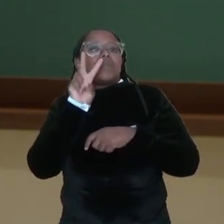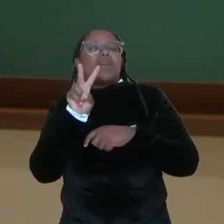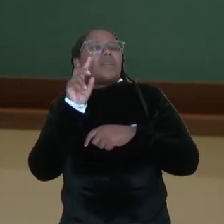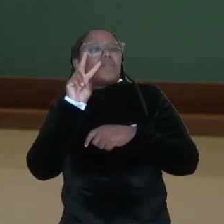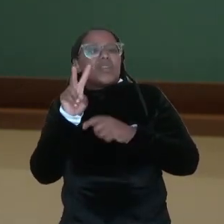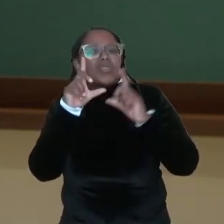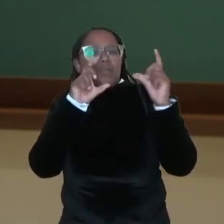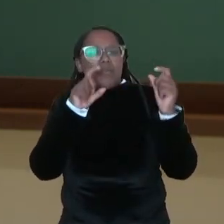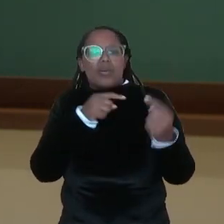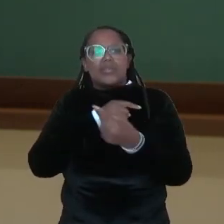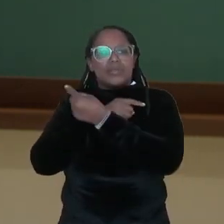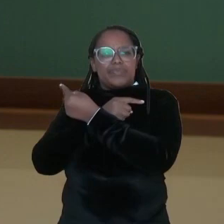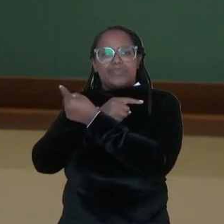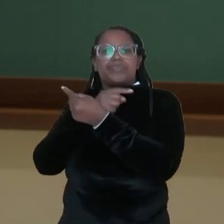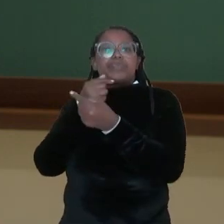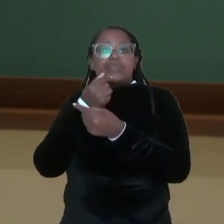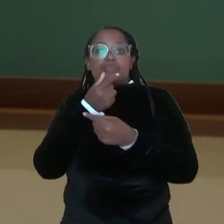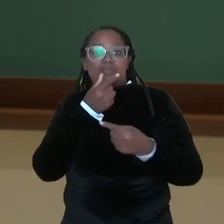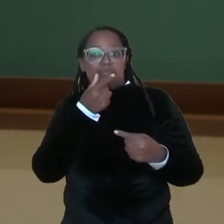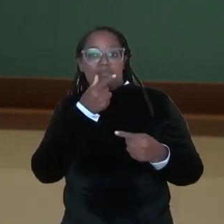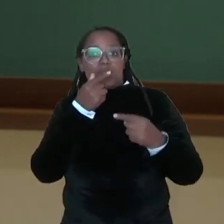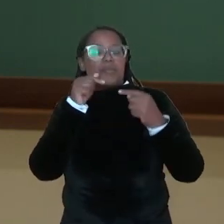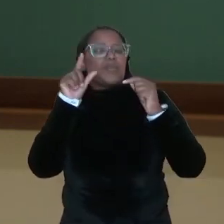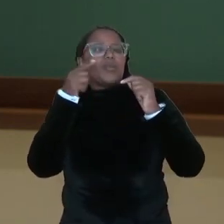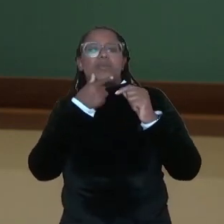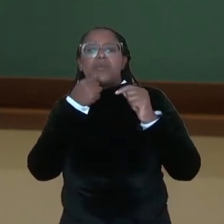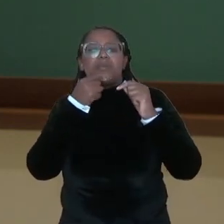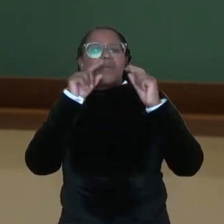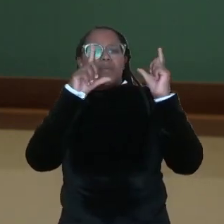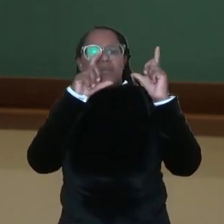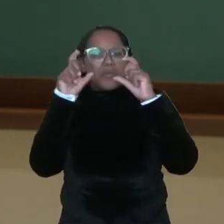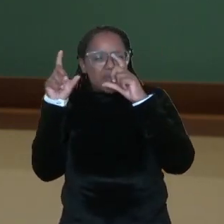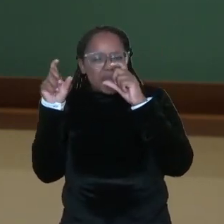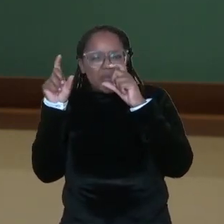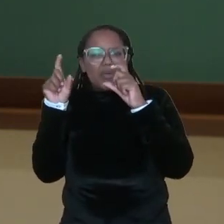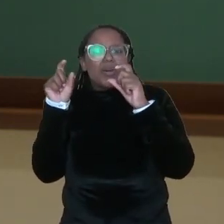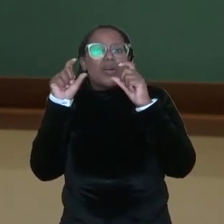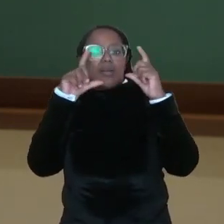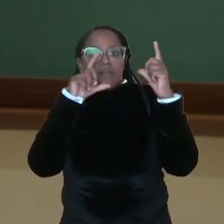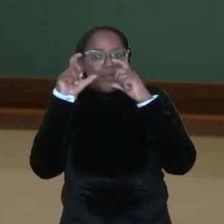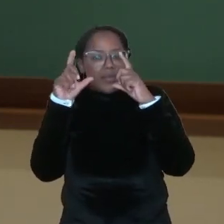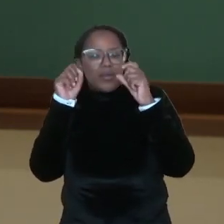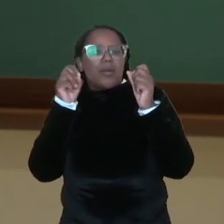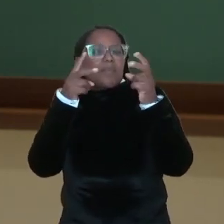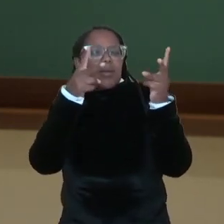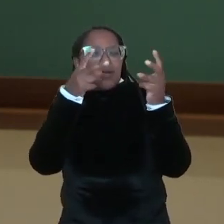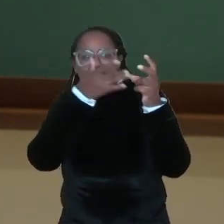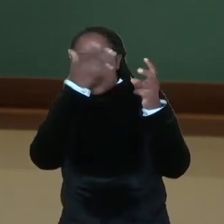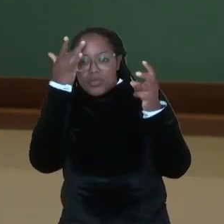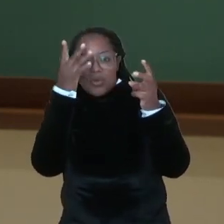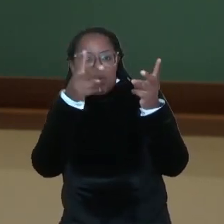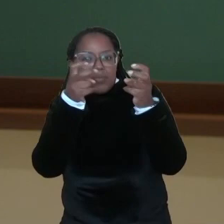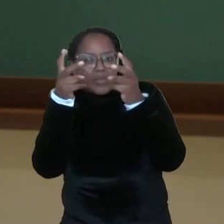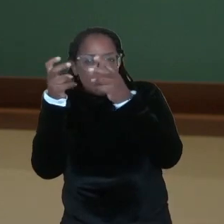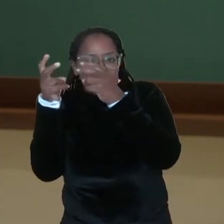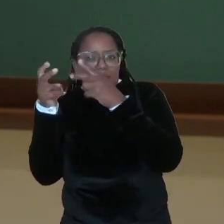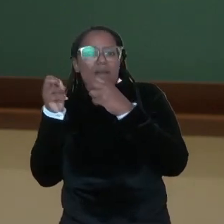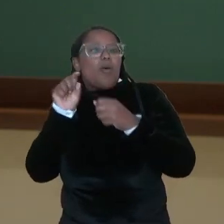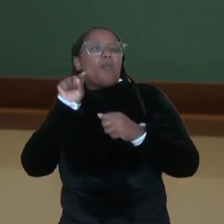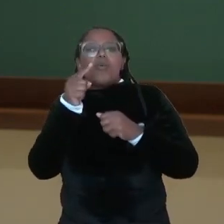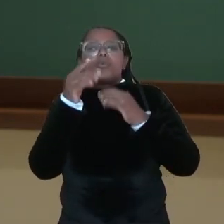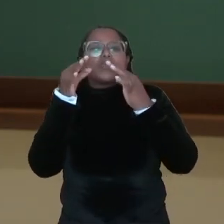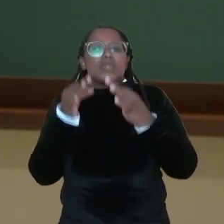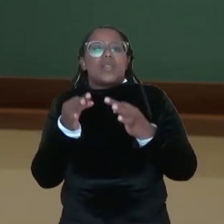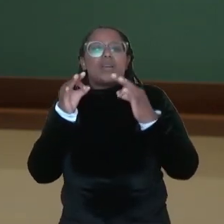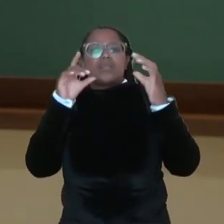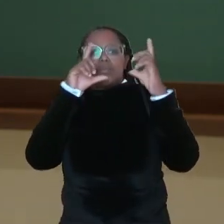lado. Ao fotografar, o objetivo do fotógrafo era conduzir o apreciador para este ponto da fotografia. Então